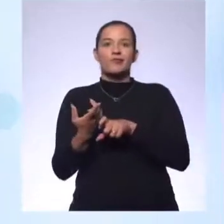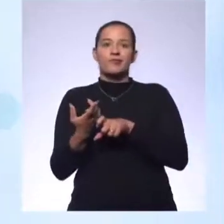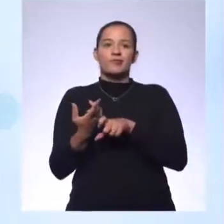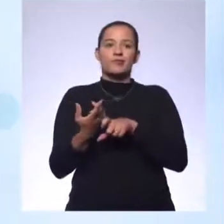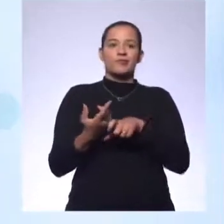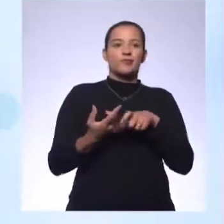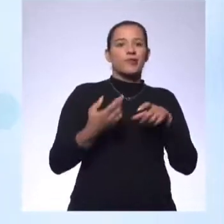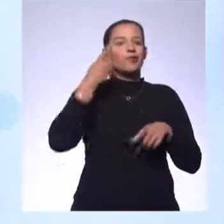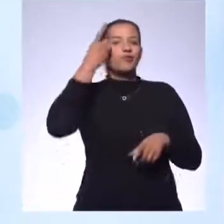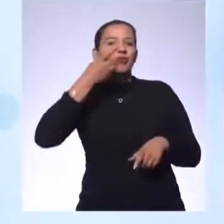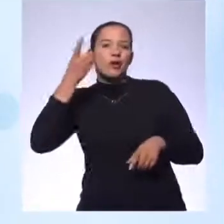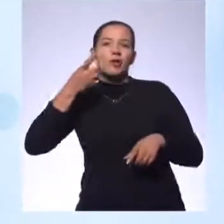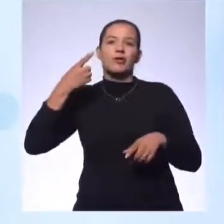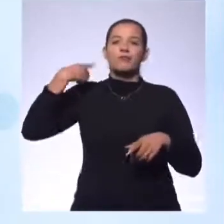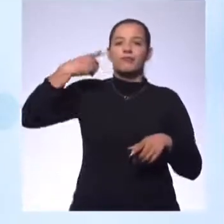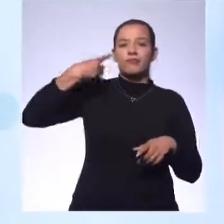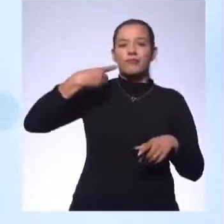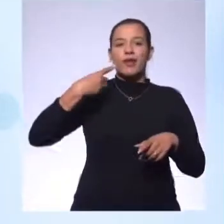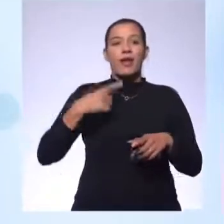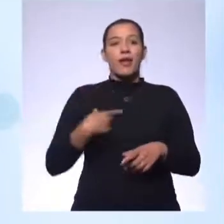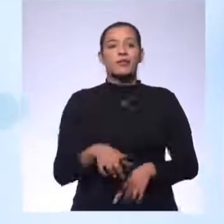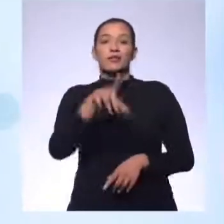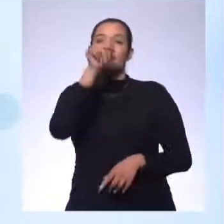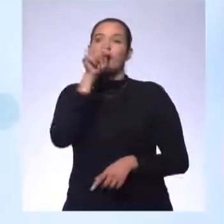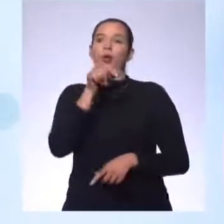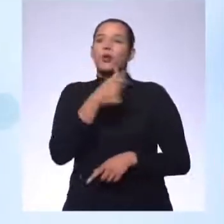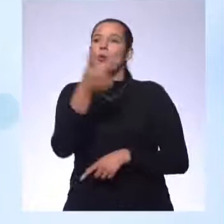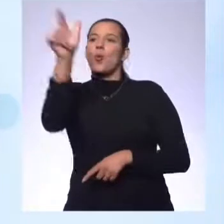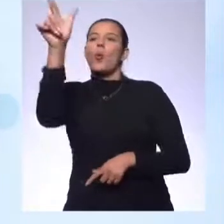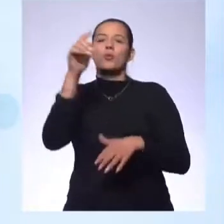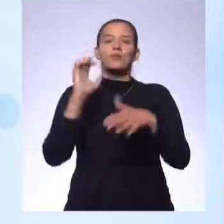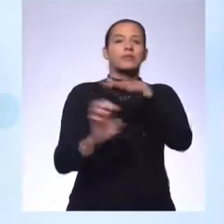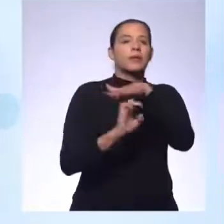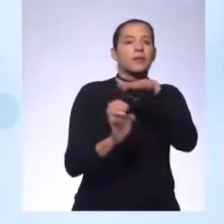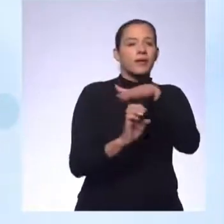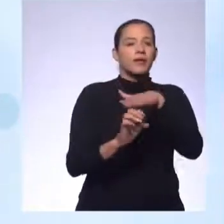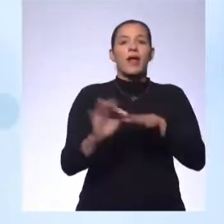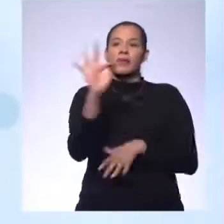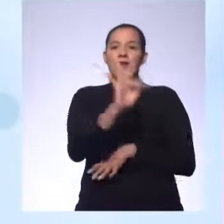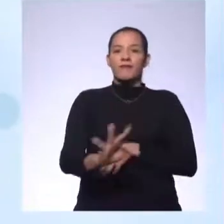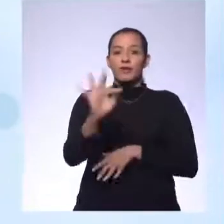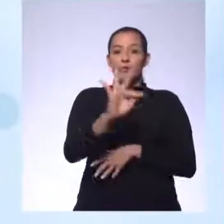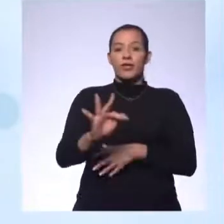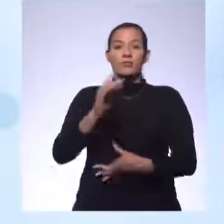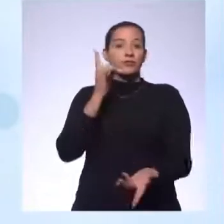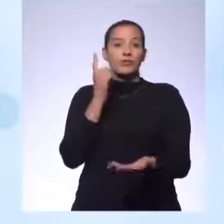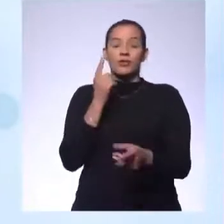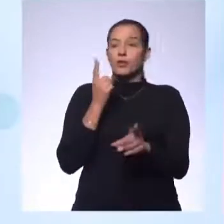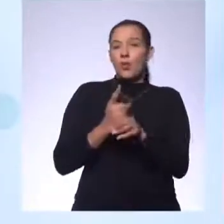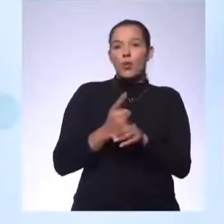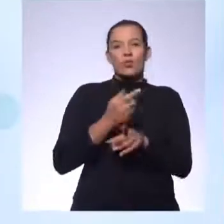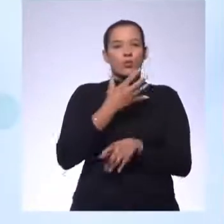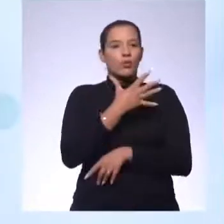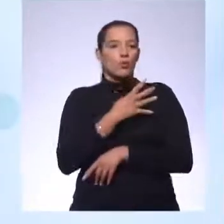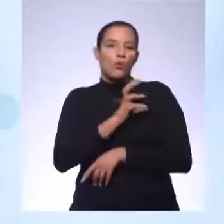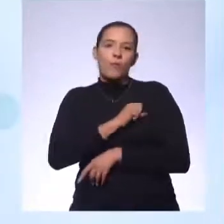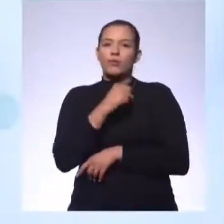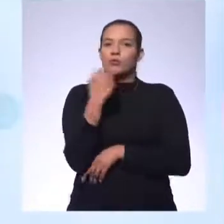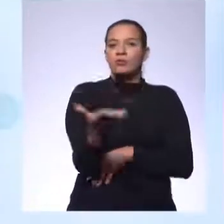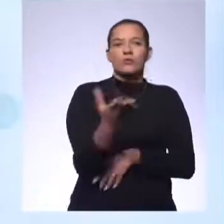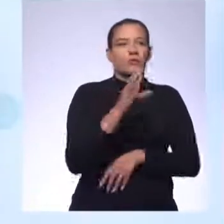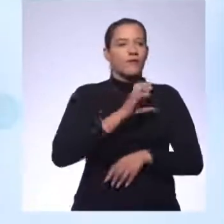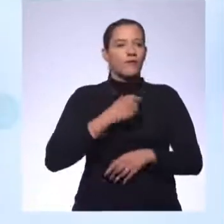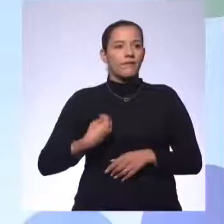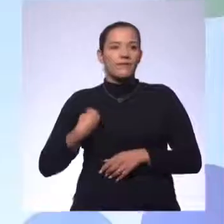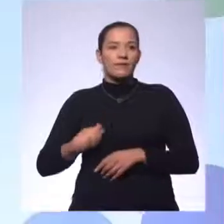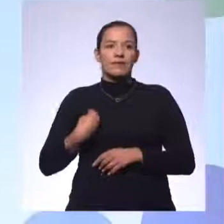pensando direito ou medicina e escolhe fazer administração de empresa. E na faculdade de administração de empresa, você conhece o grande amor da sua vida. Nossa,